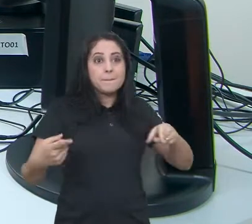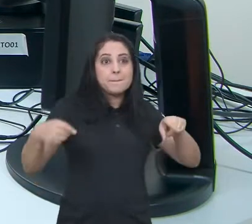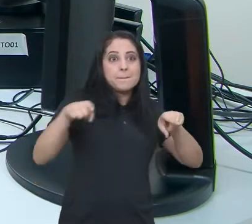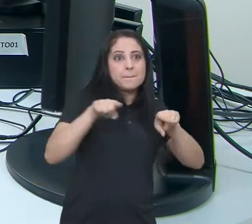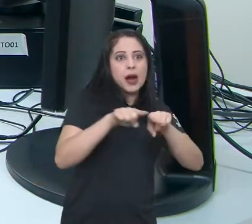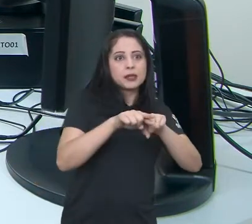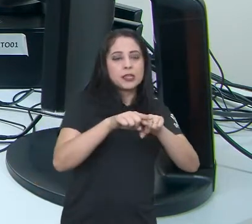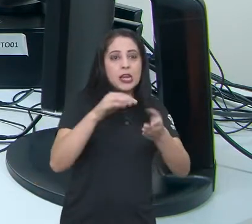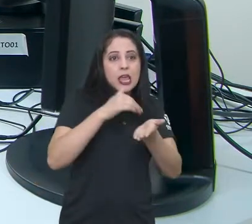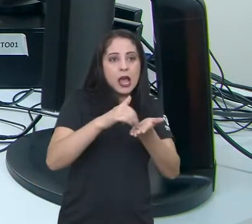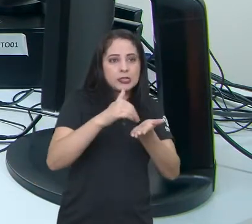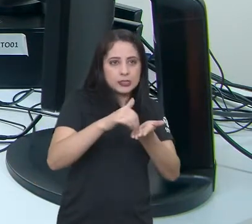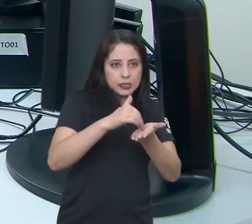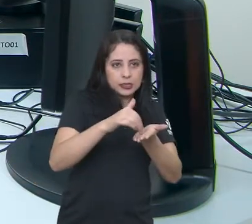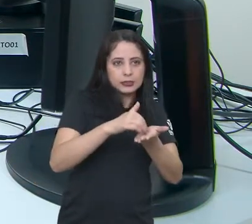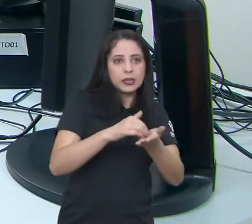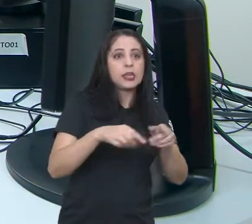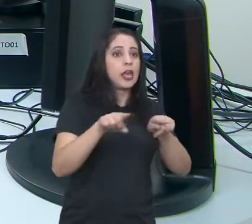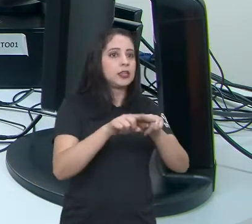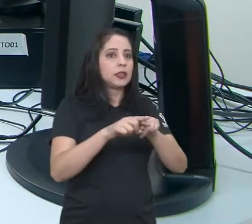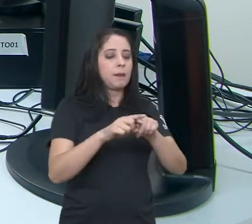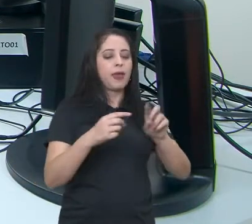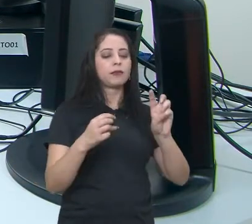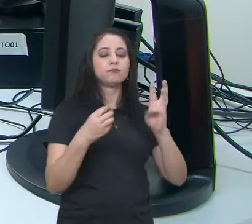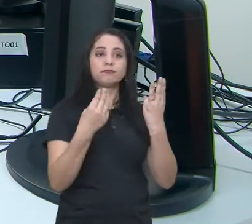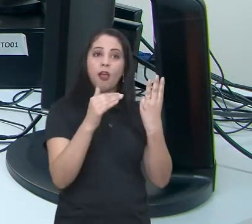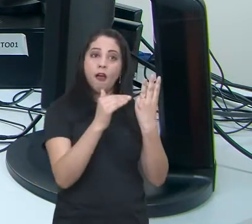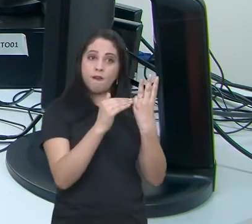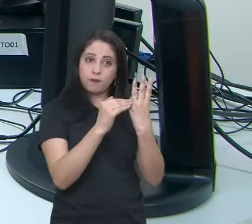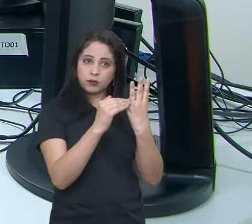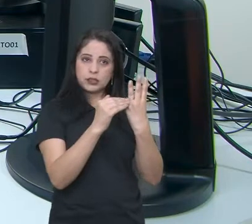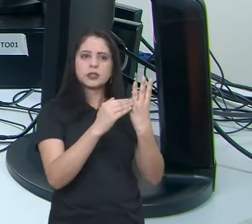Cidadania com a Fundação Cultural, que